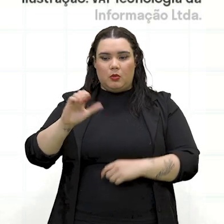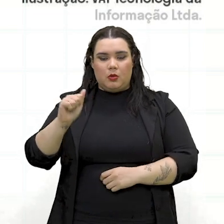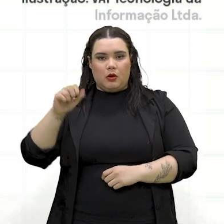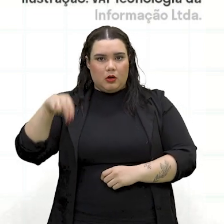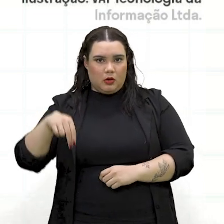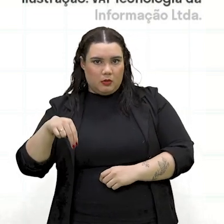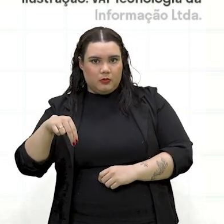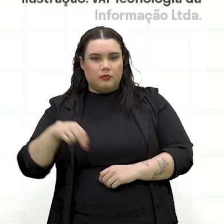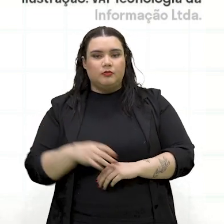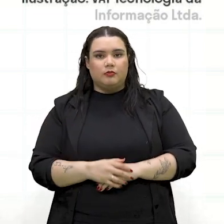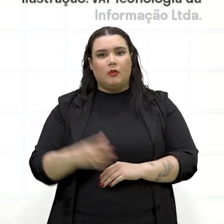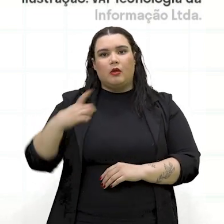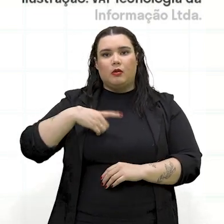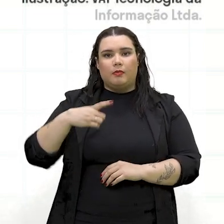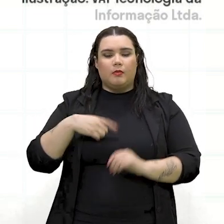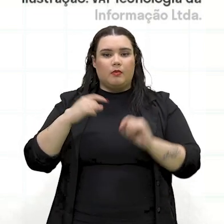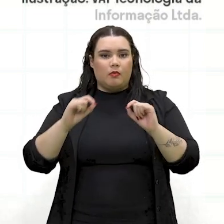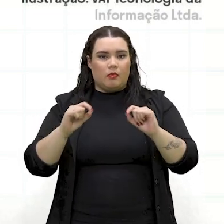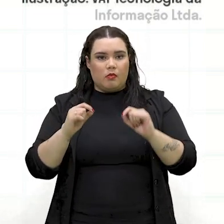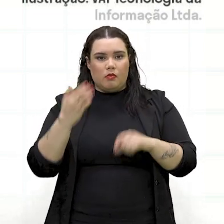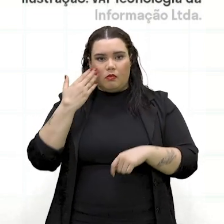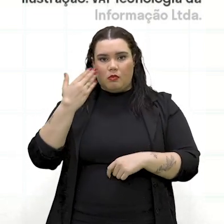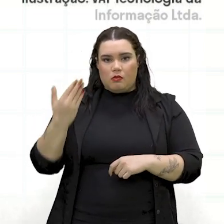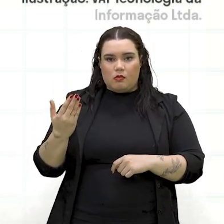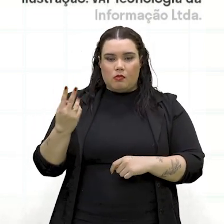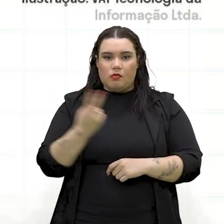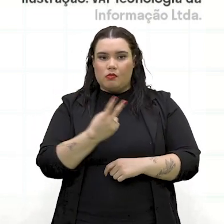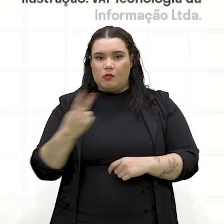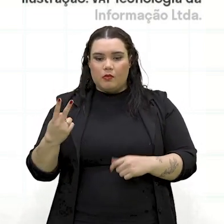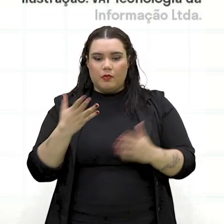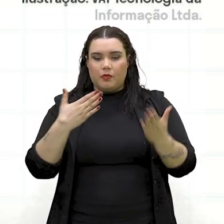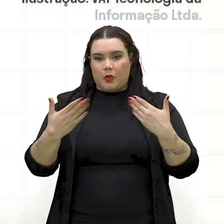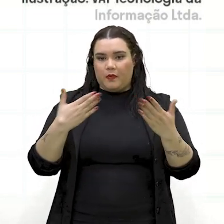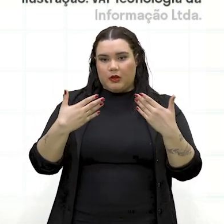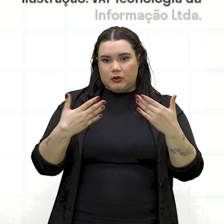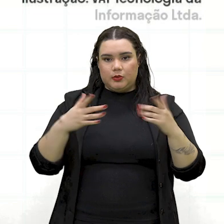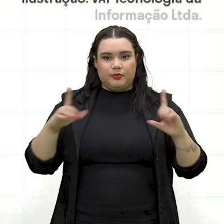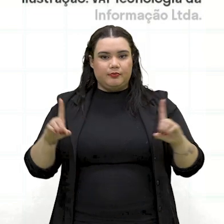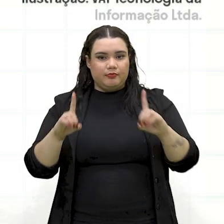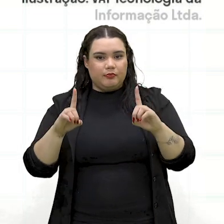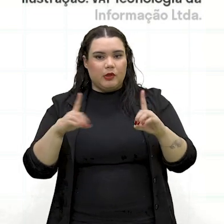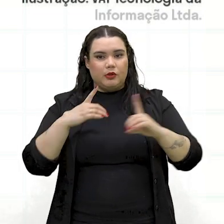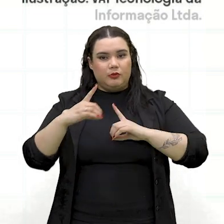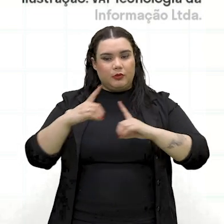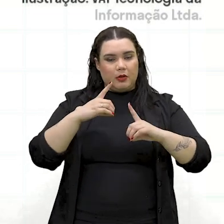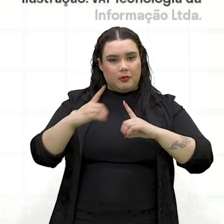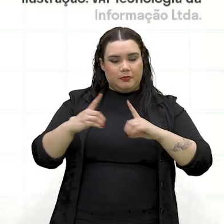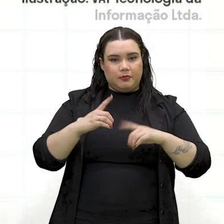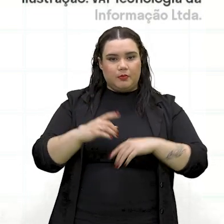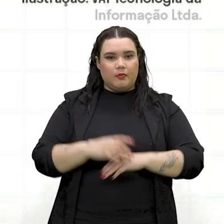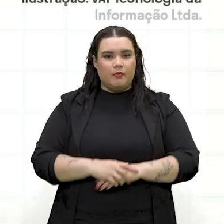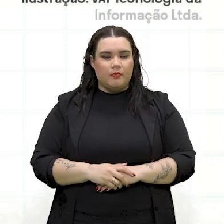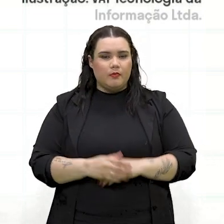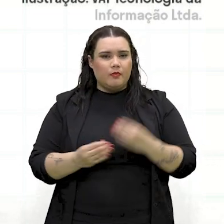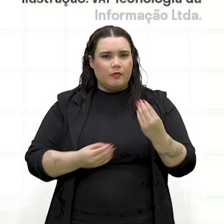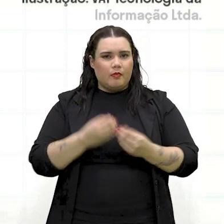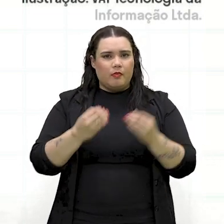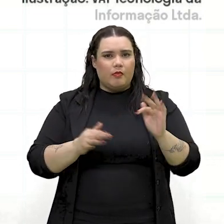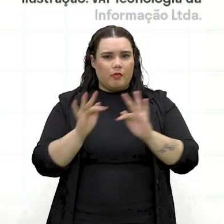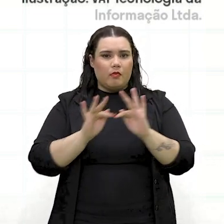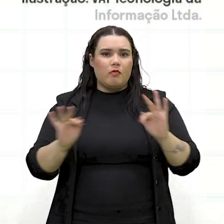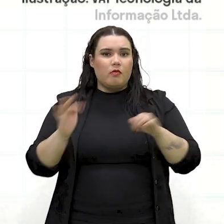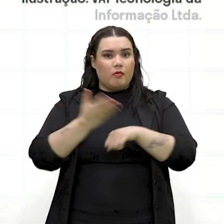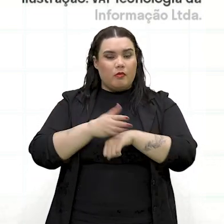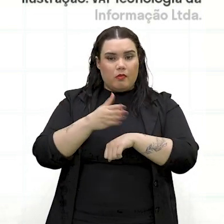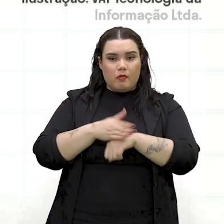E eu tenho aqui o Pedro e o Solomon conversando. Vamos ver como é que é na prática, né? O uso